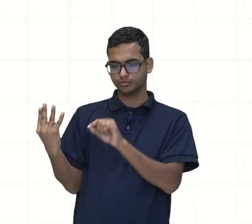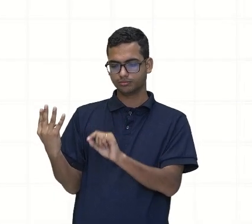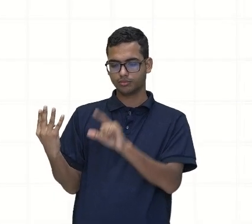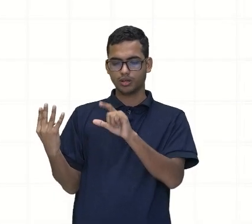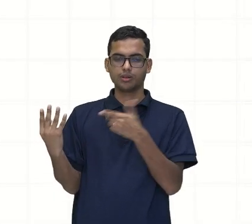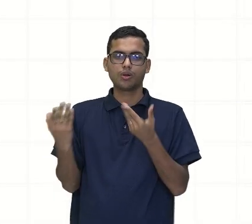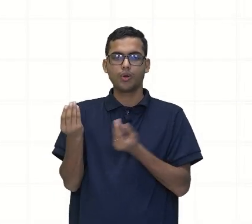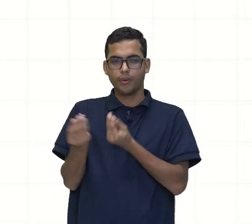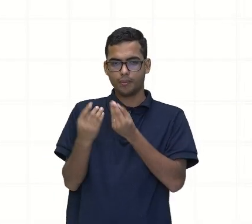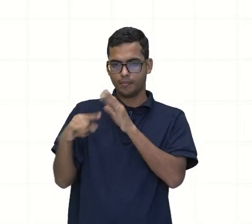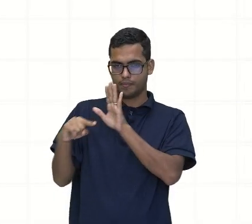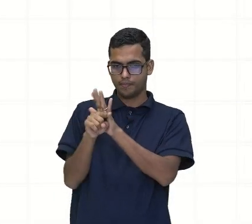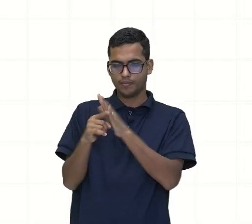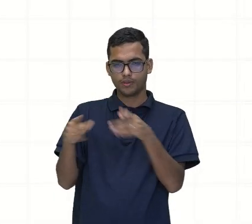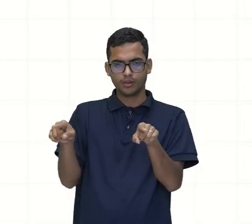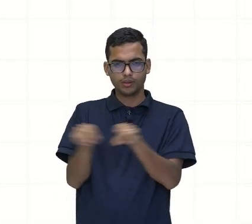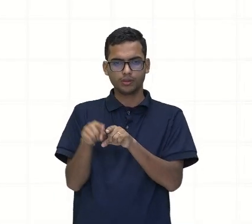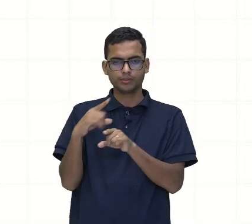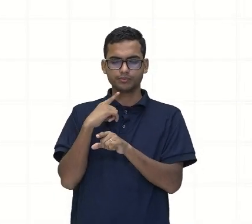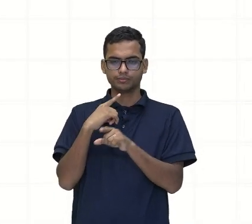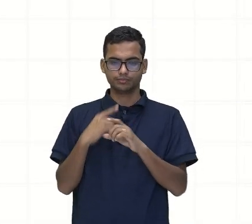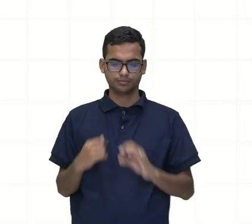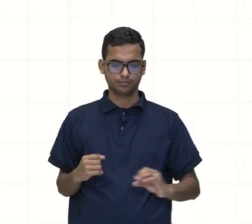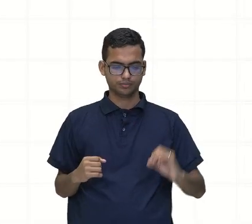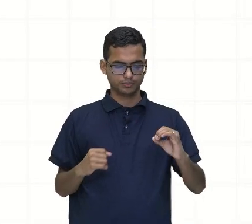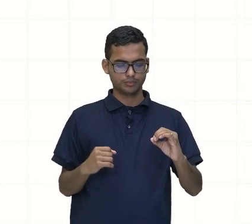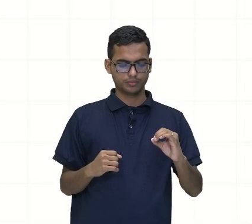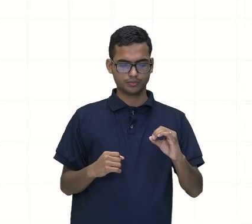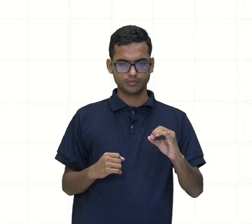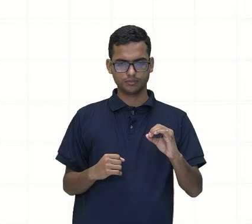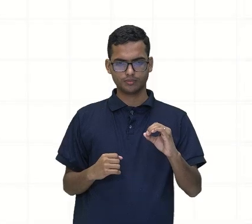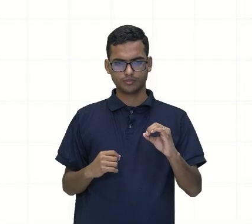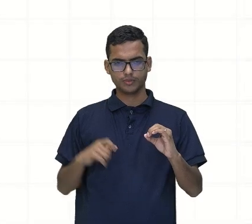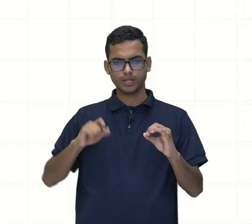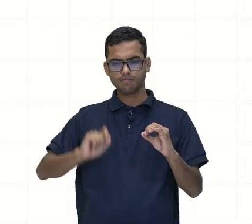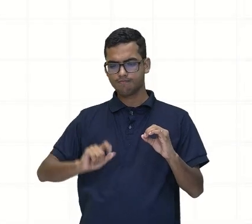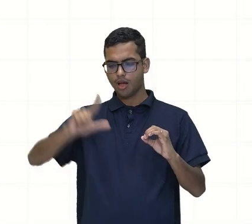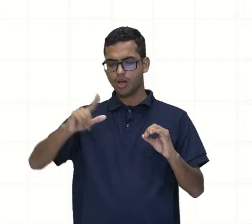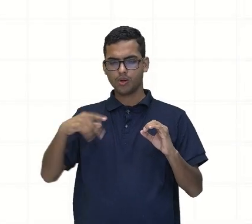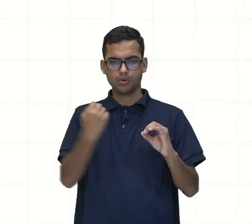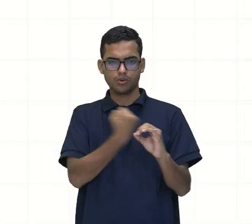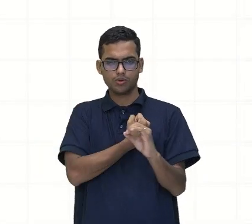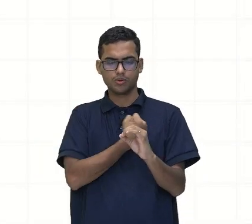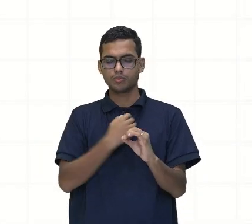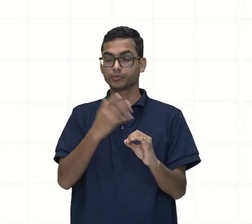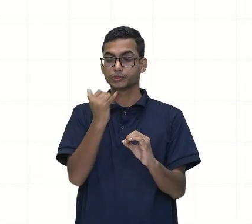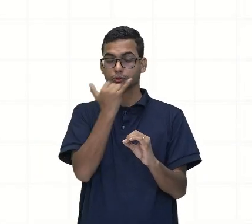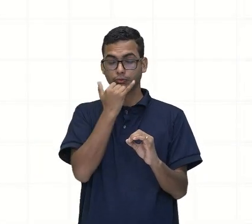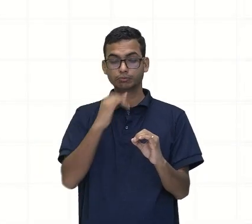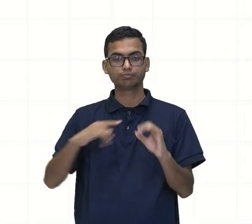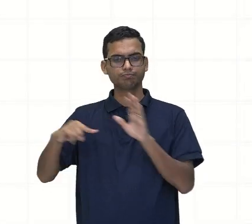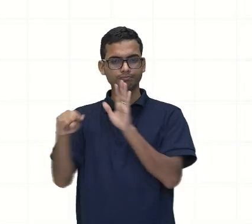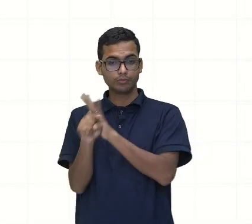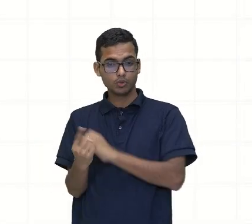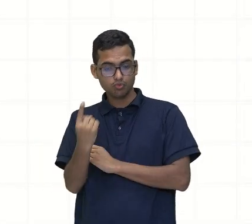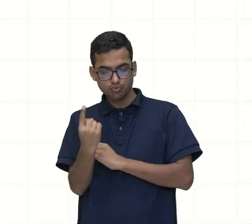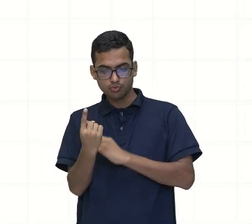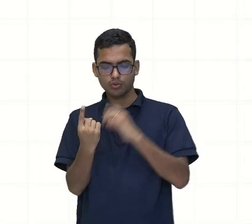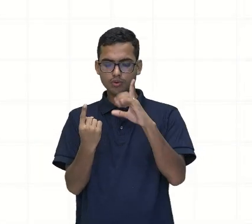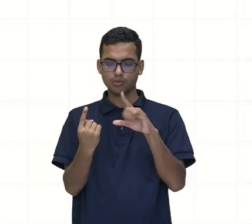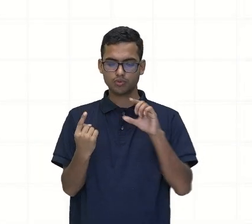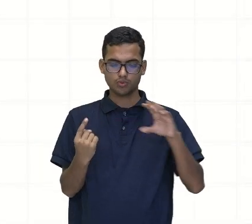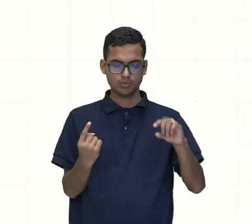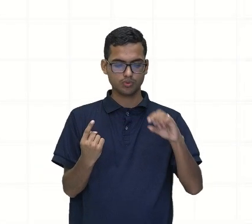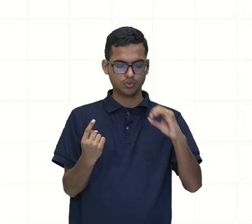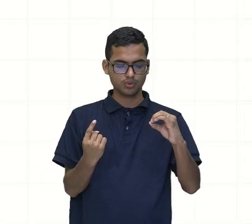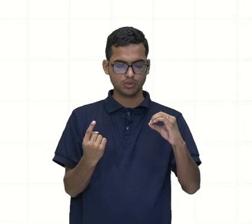Assim como o zero é maior do que 1. É maior do que o menos 1, porque o